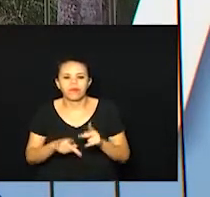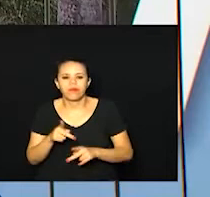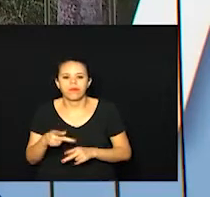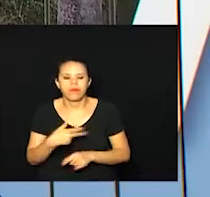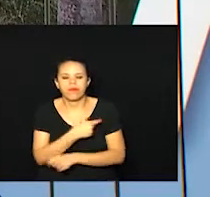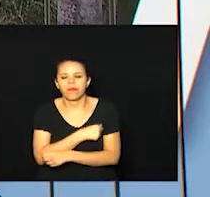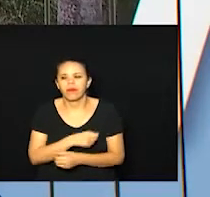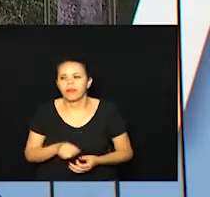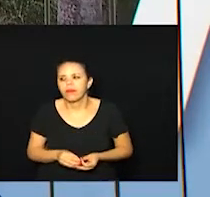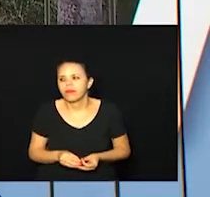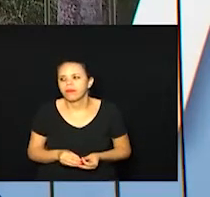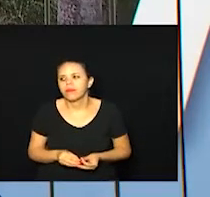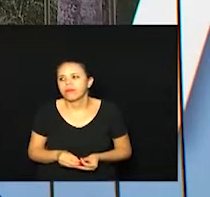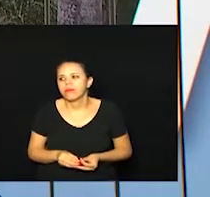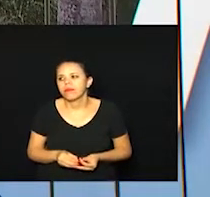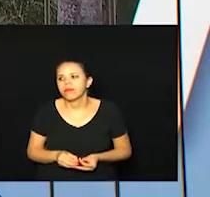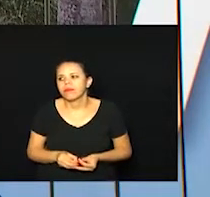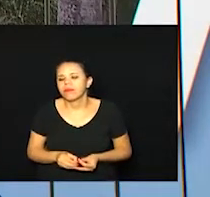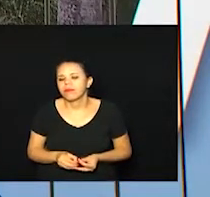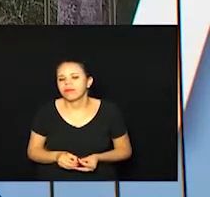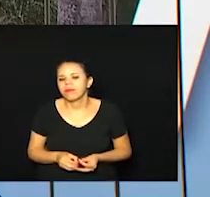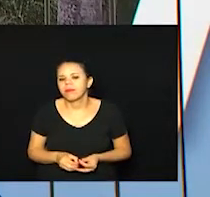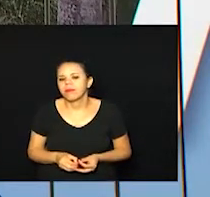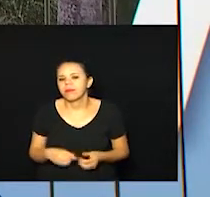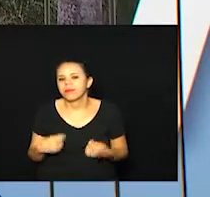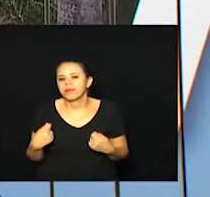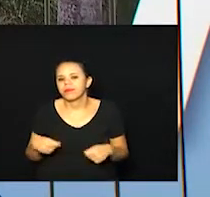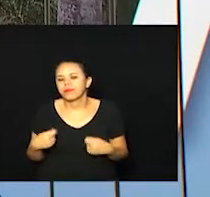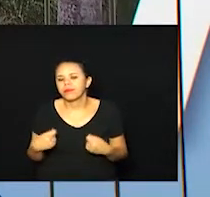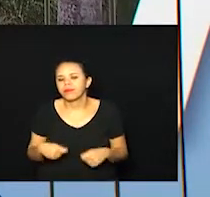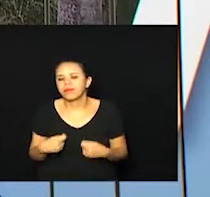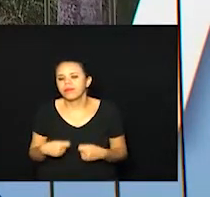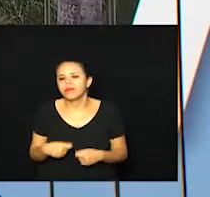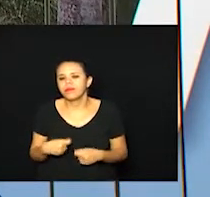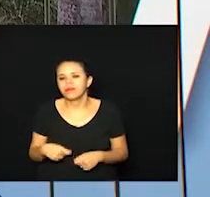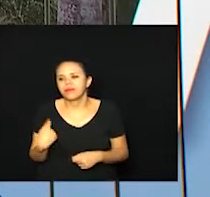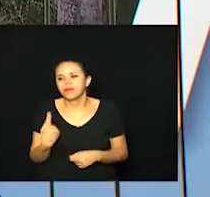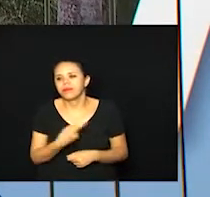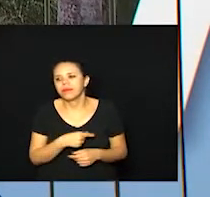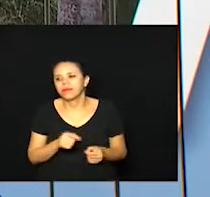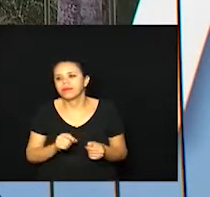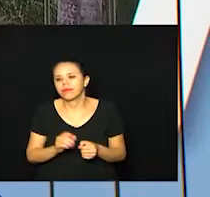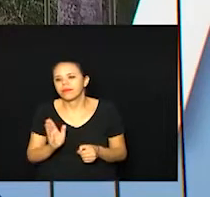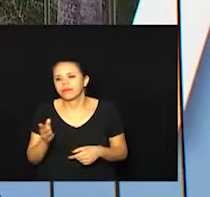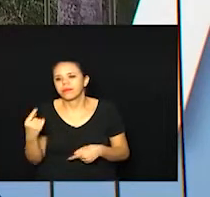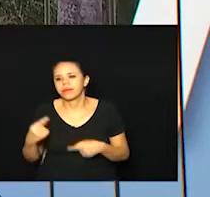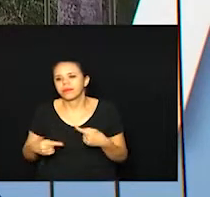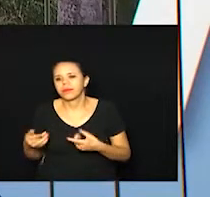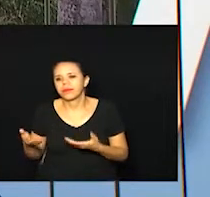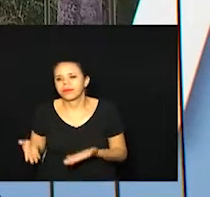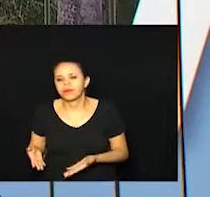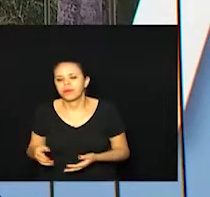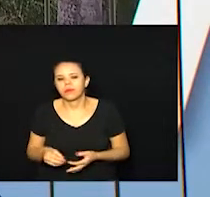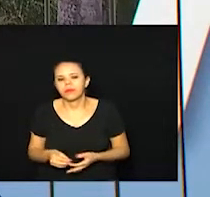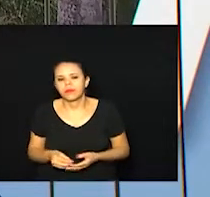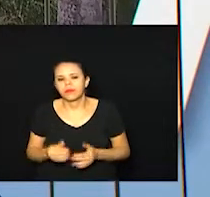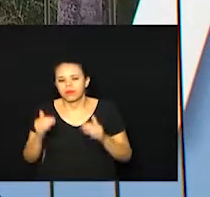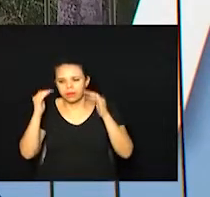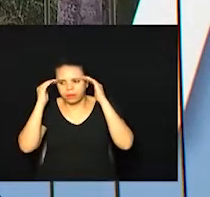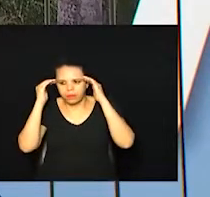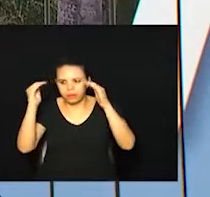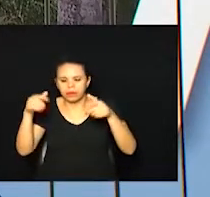se vacinarem. E devemos, na linha do que nós já discutimos aqui, seguir